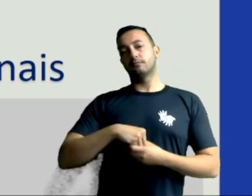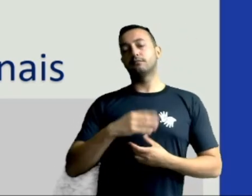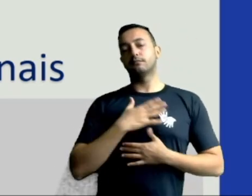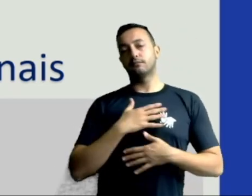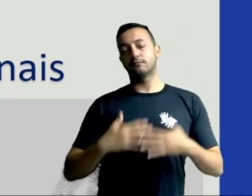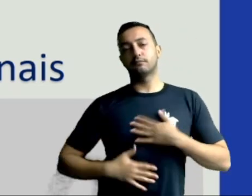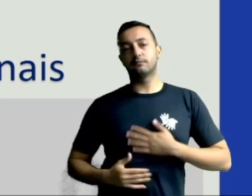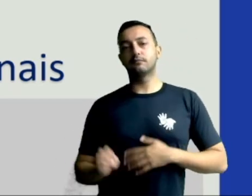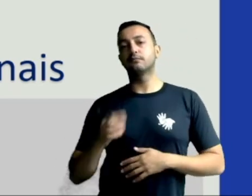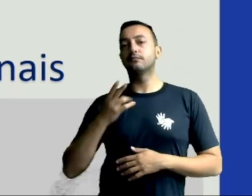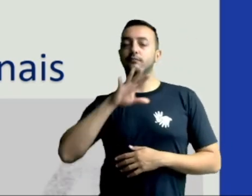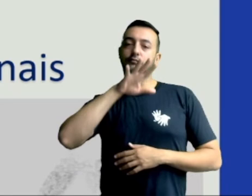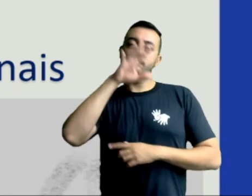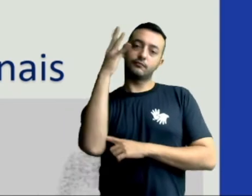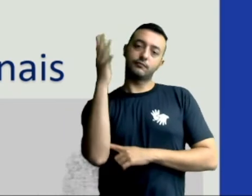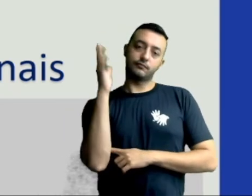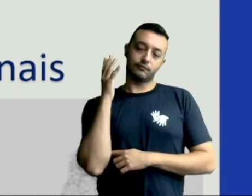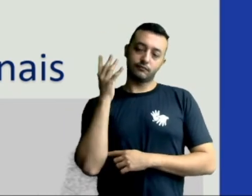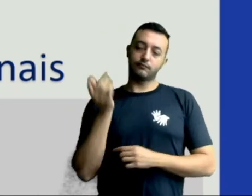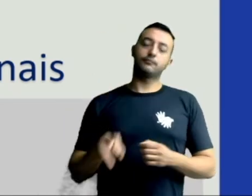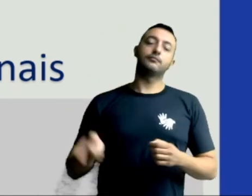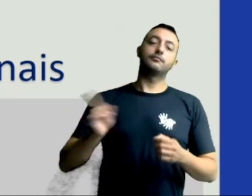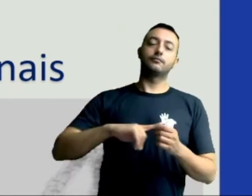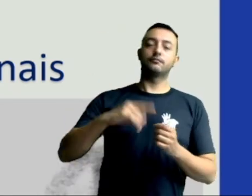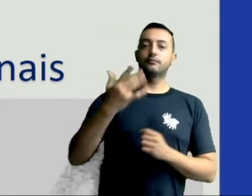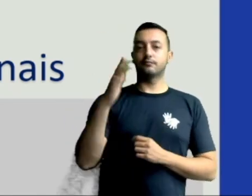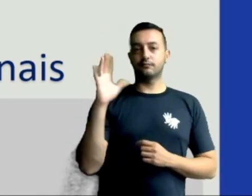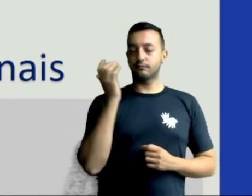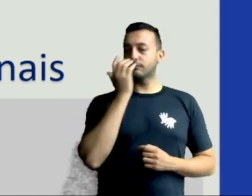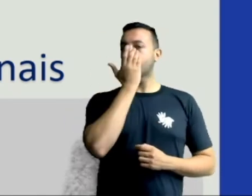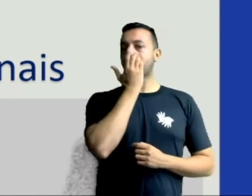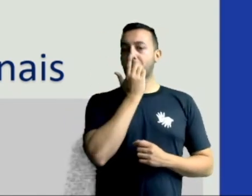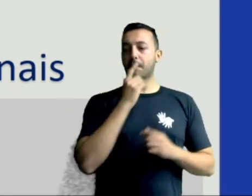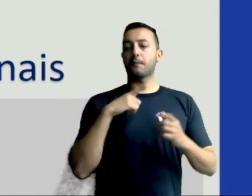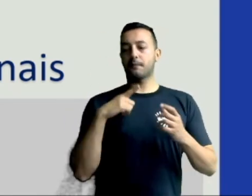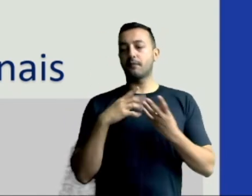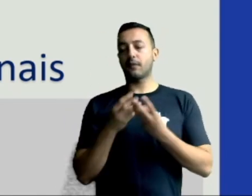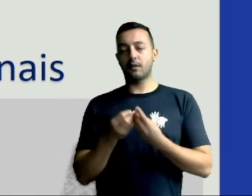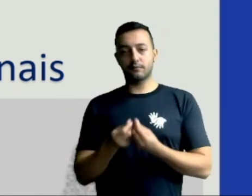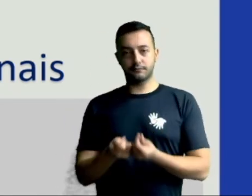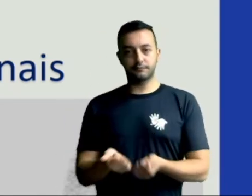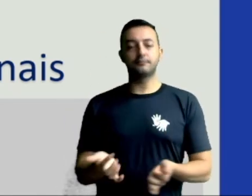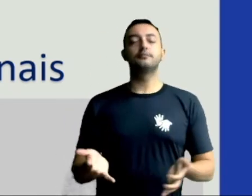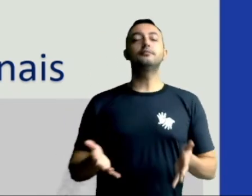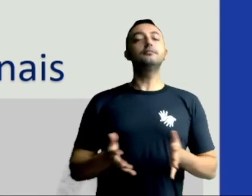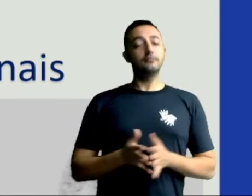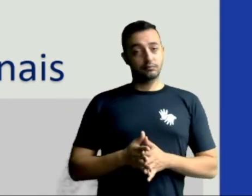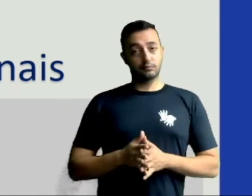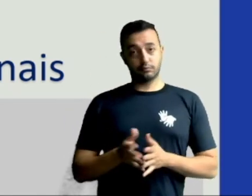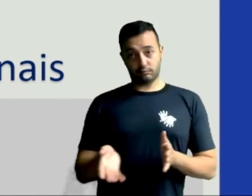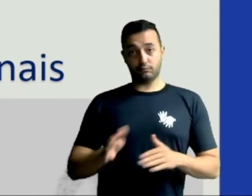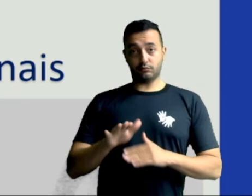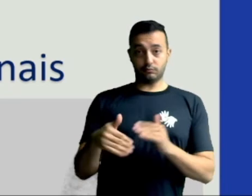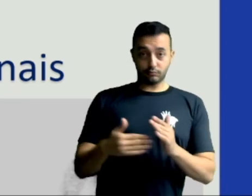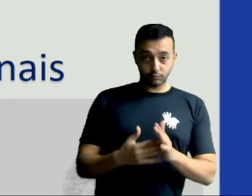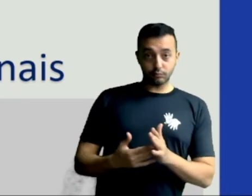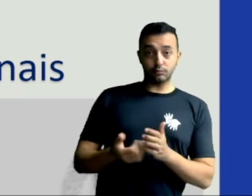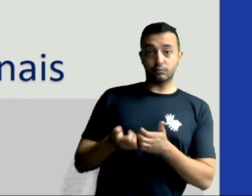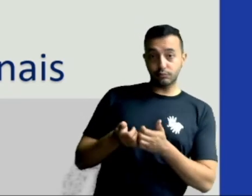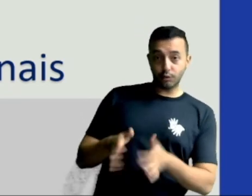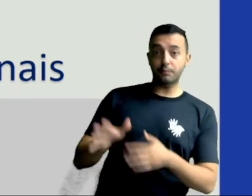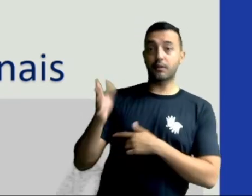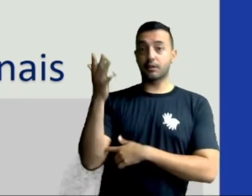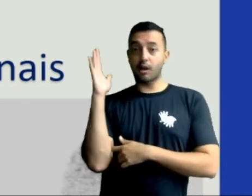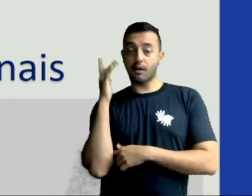na árvore ou em outros animais. Eles vão devolver para a natureza, eles vão decompor isso aí. Então, tudo vem da natureza e no final,